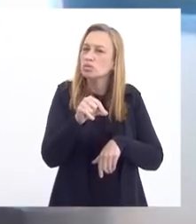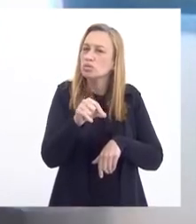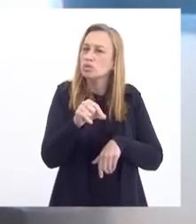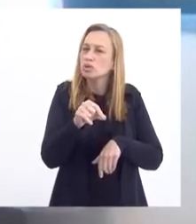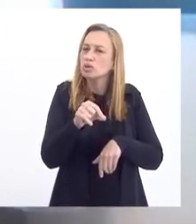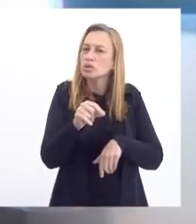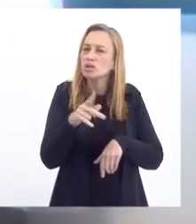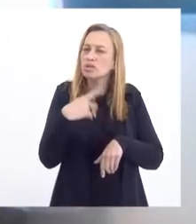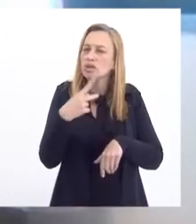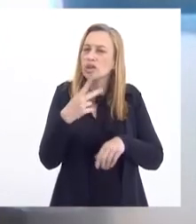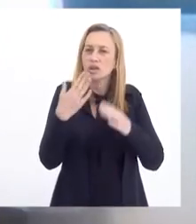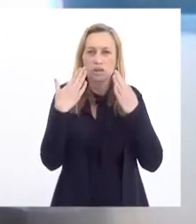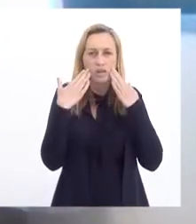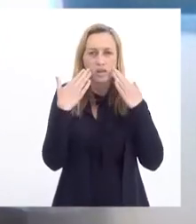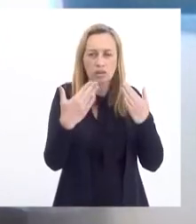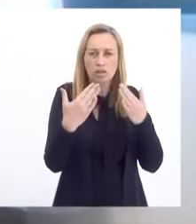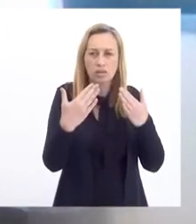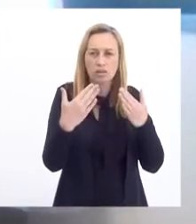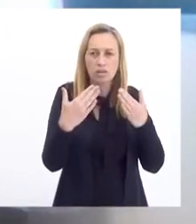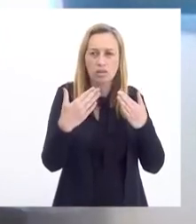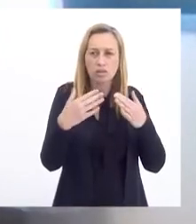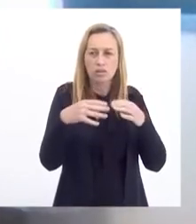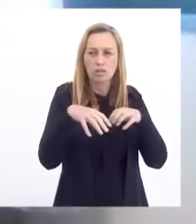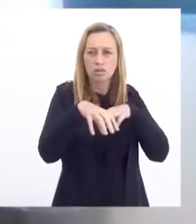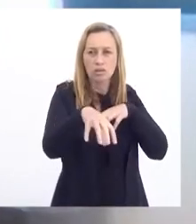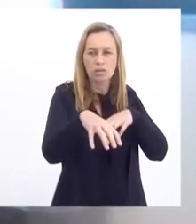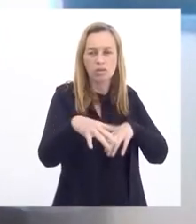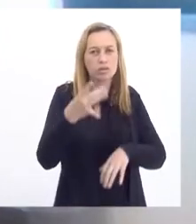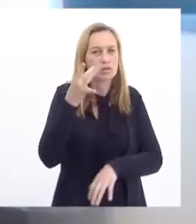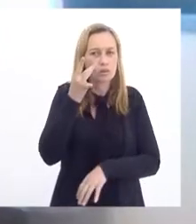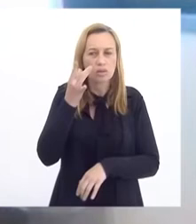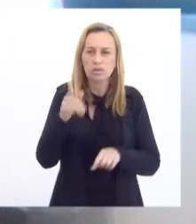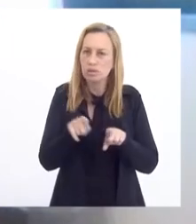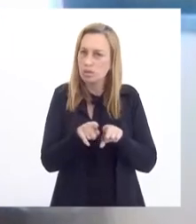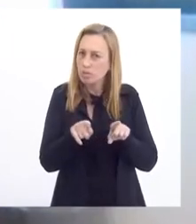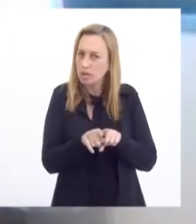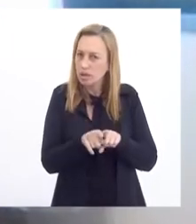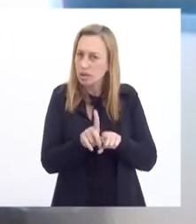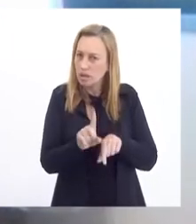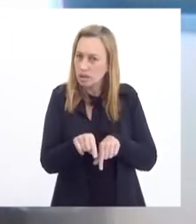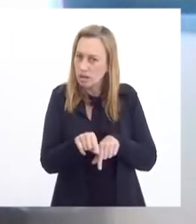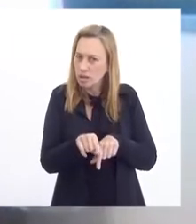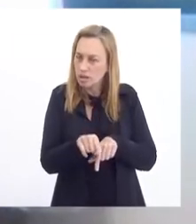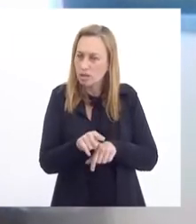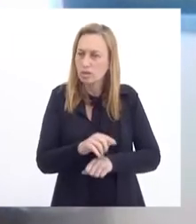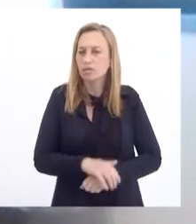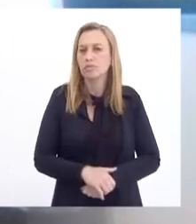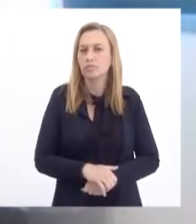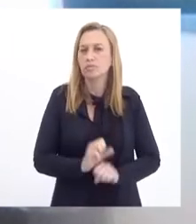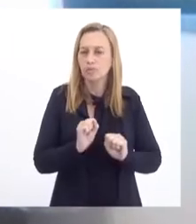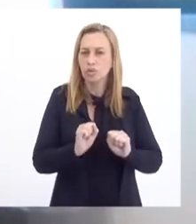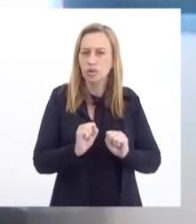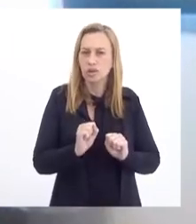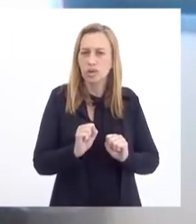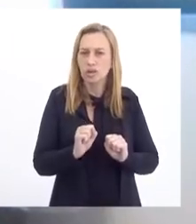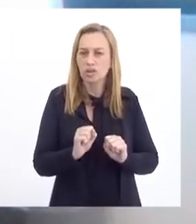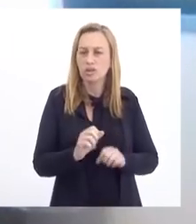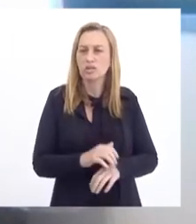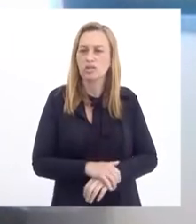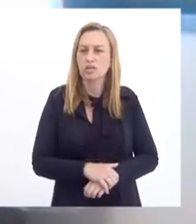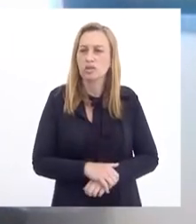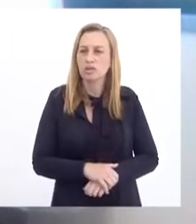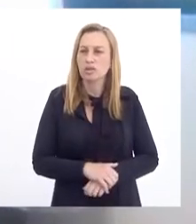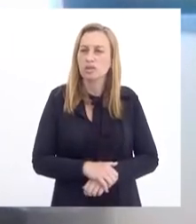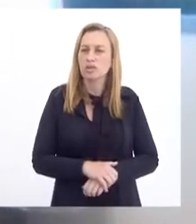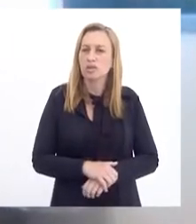gente está falando de uma audiência semipresencial, né? As pessoas vão poder estar presentes e também participar via remota. É